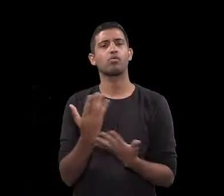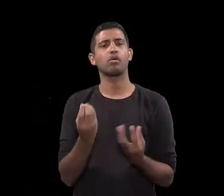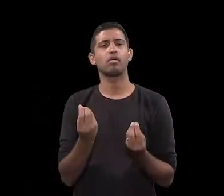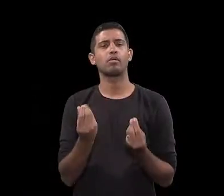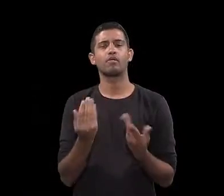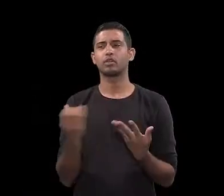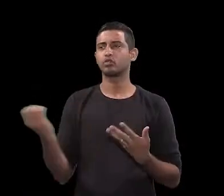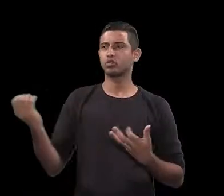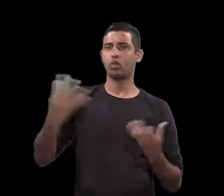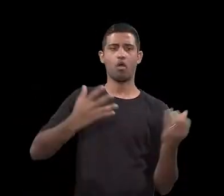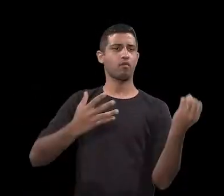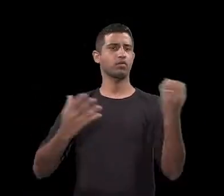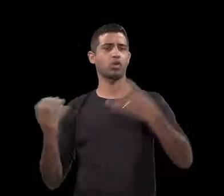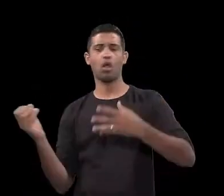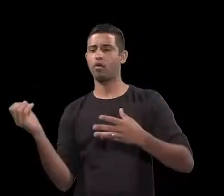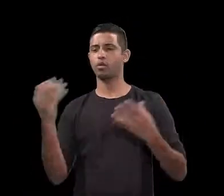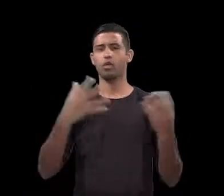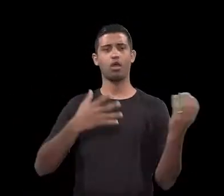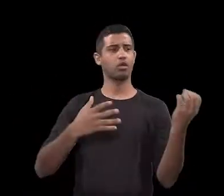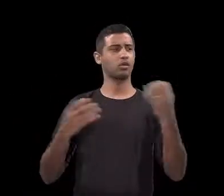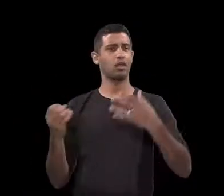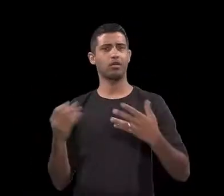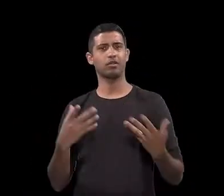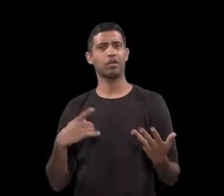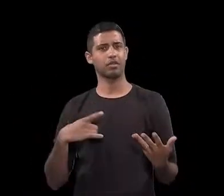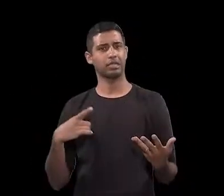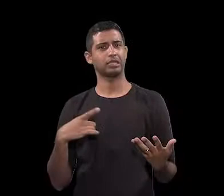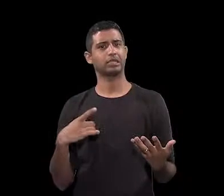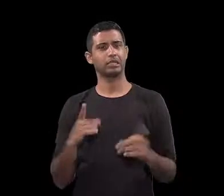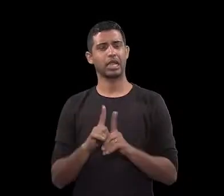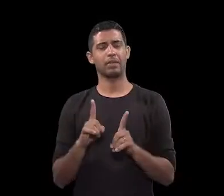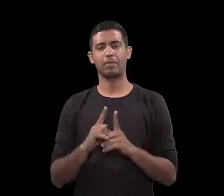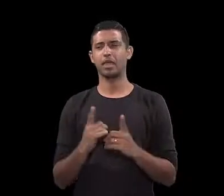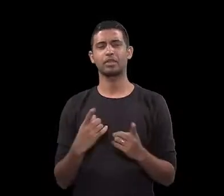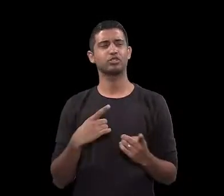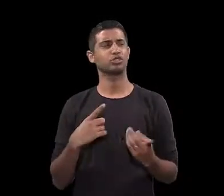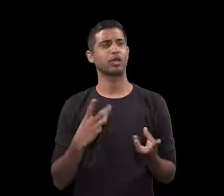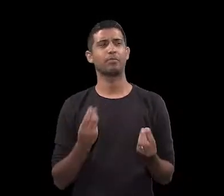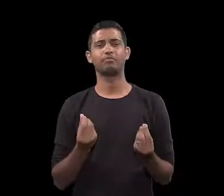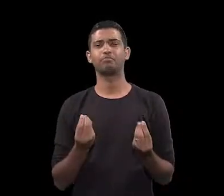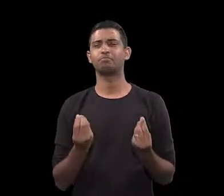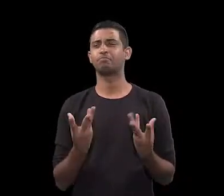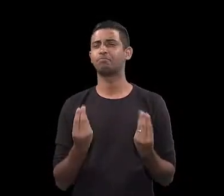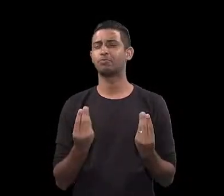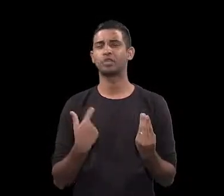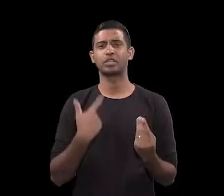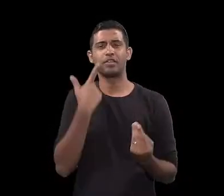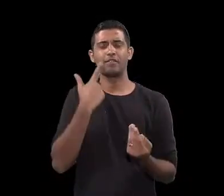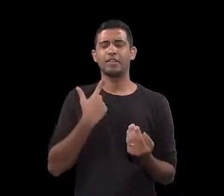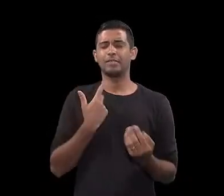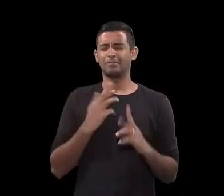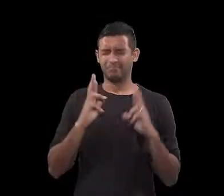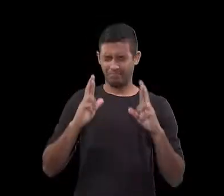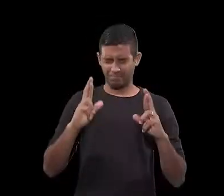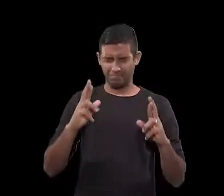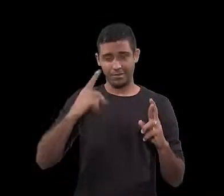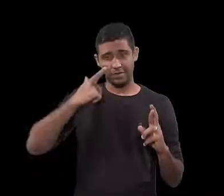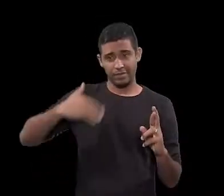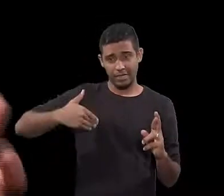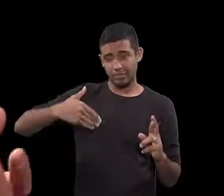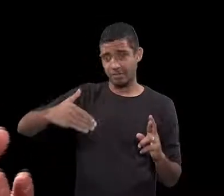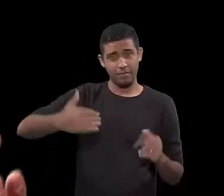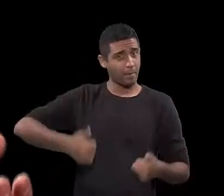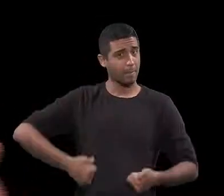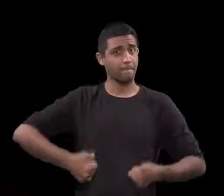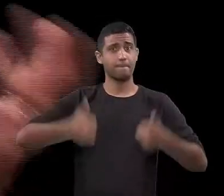Começaram a chegar coisas novas, também tinha muita esperança que agora